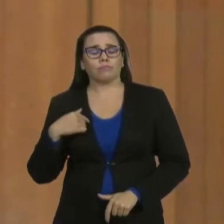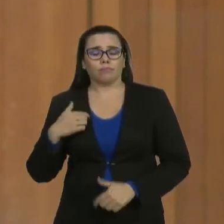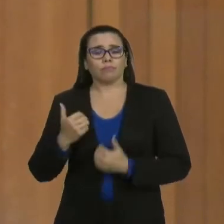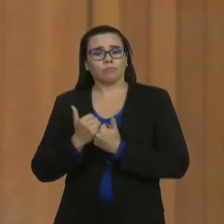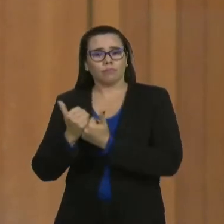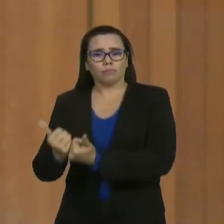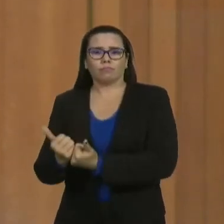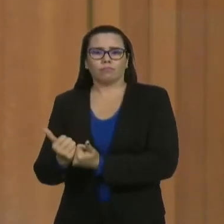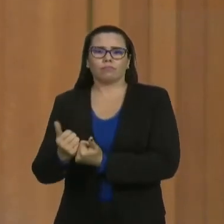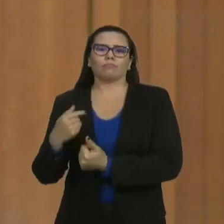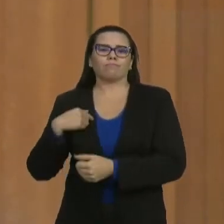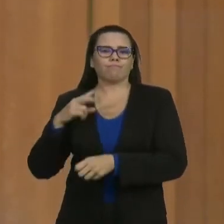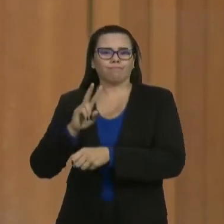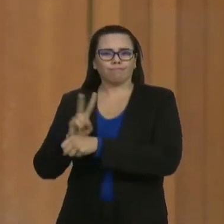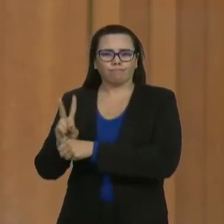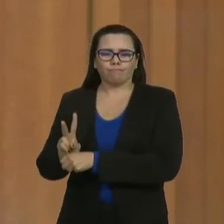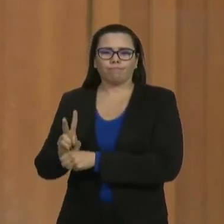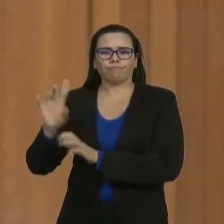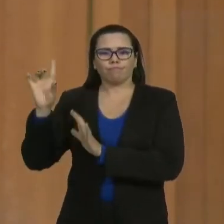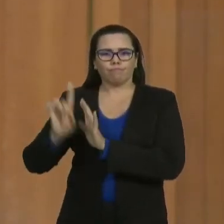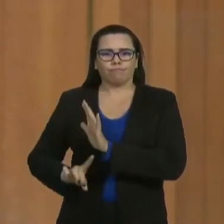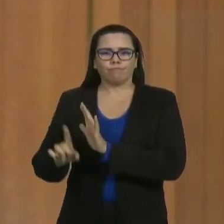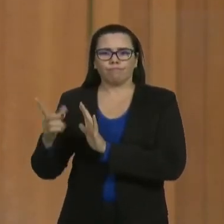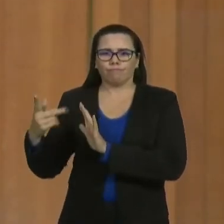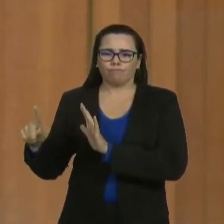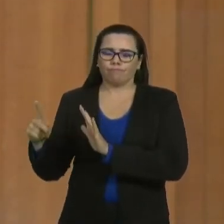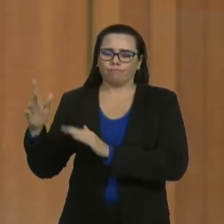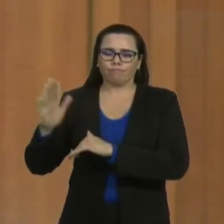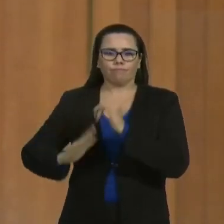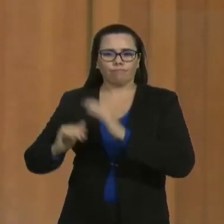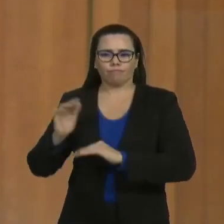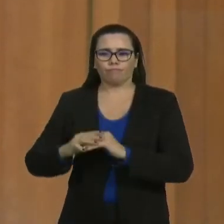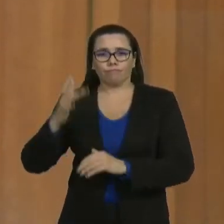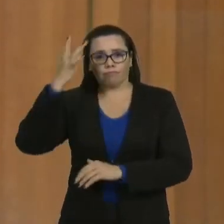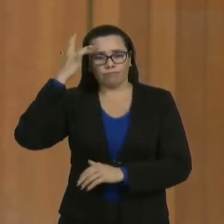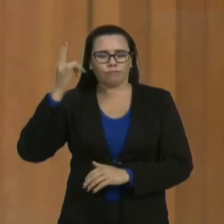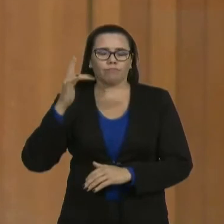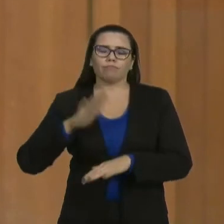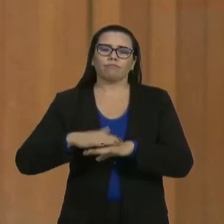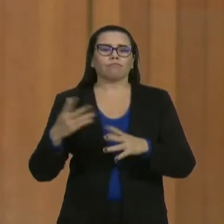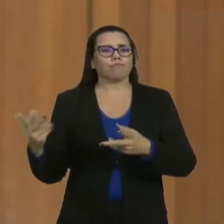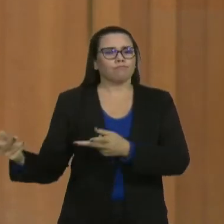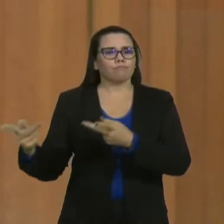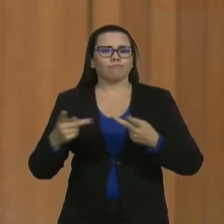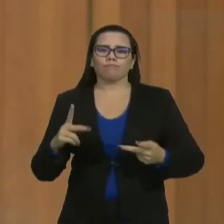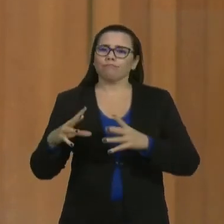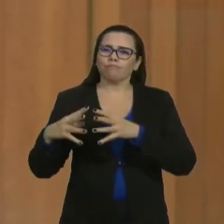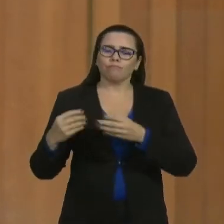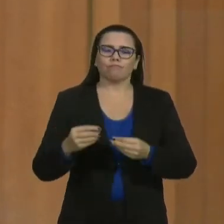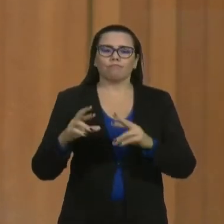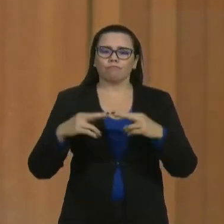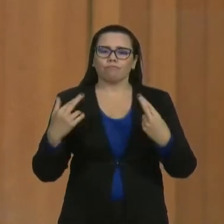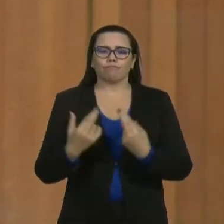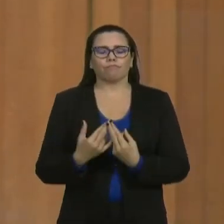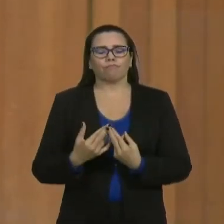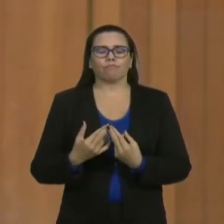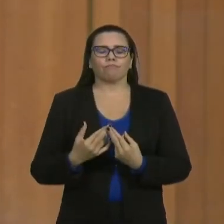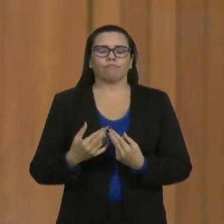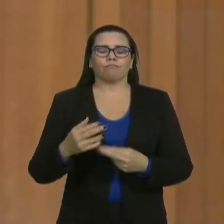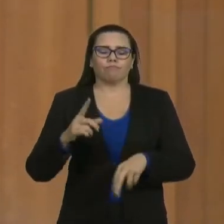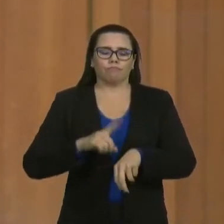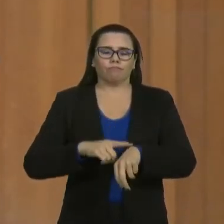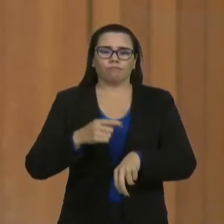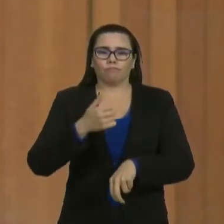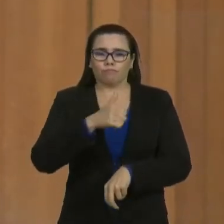em defesa dos direitos da categoria. Então, amanhã, estão todos convidados para uma reunião, uma audiência, amanhã às 11 horas, na sala